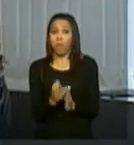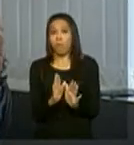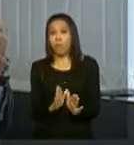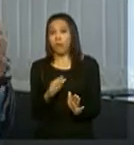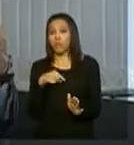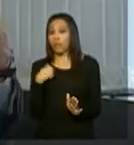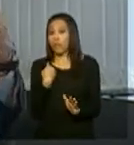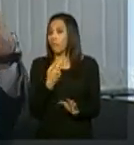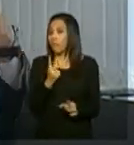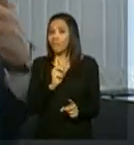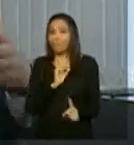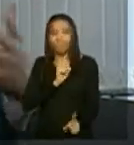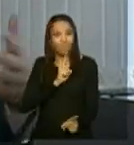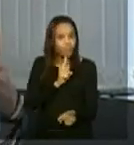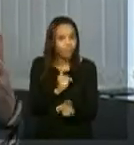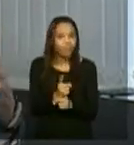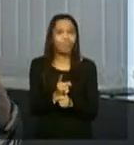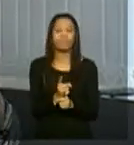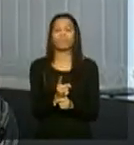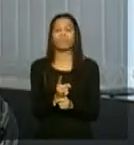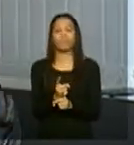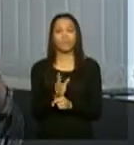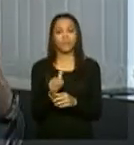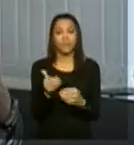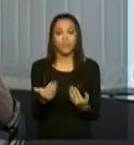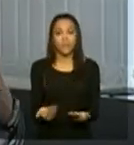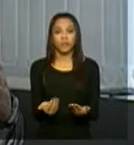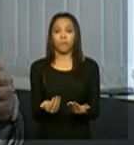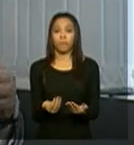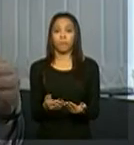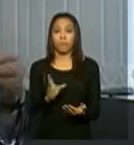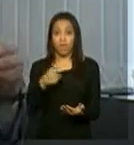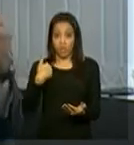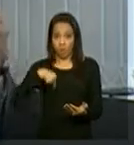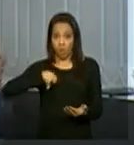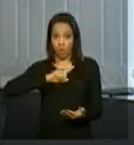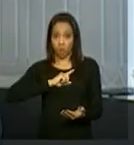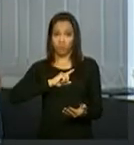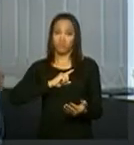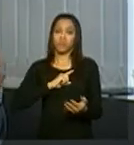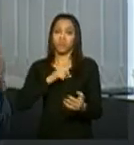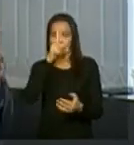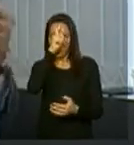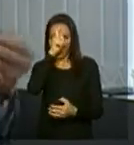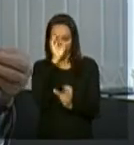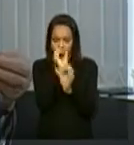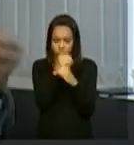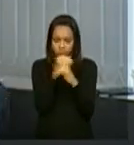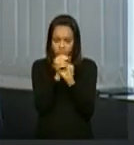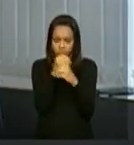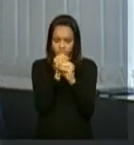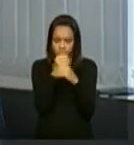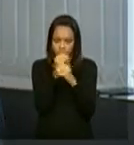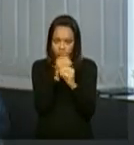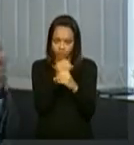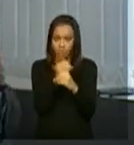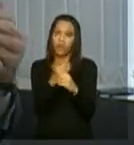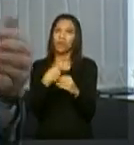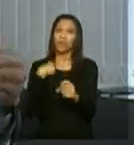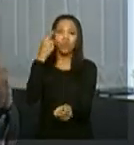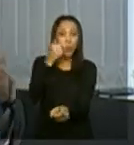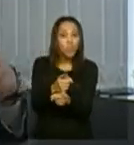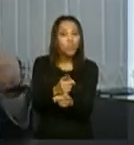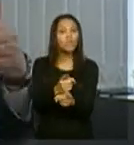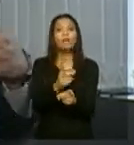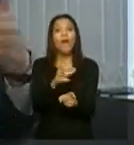também não podemos negar enquanto enquanto enquanto pretos enquanto o laboratório é que o que tentamos é o que tentamos está no álbum são